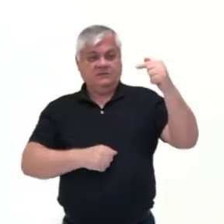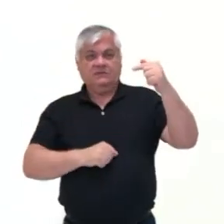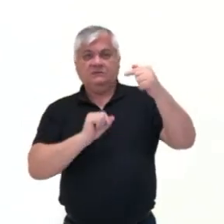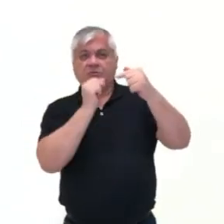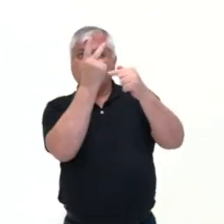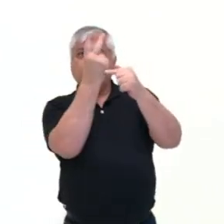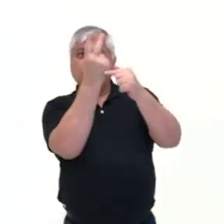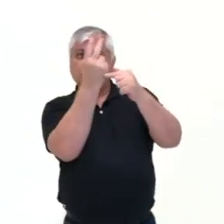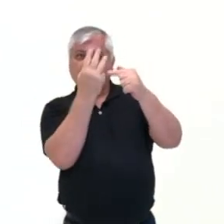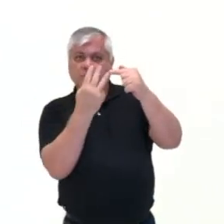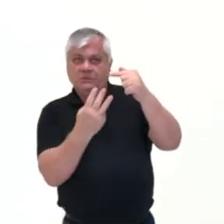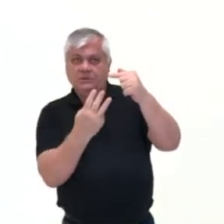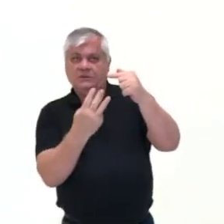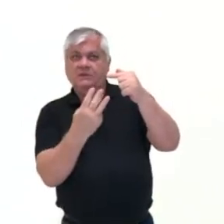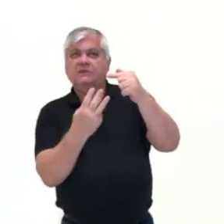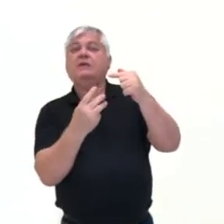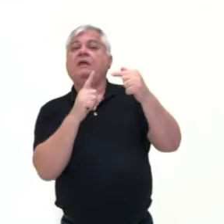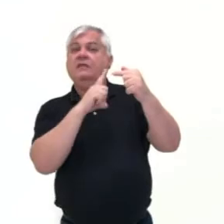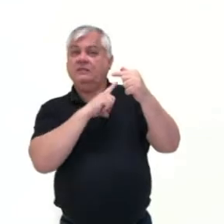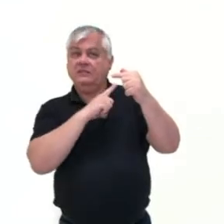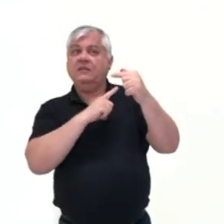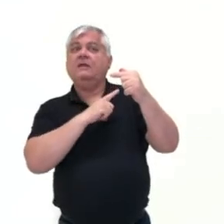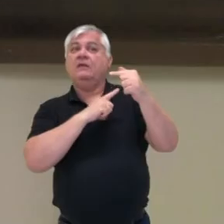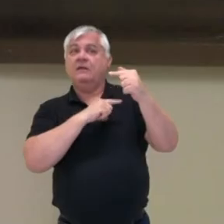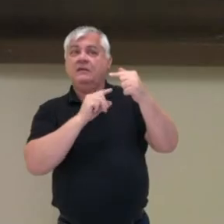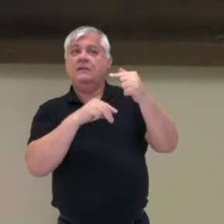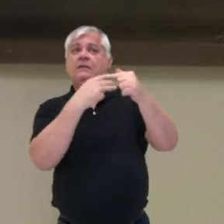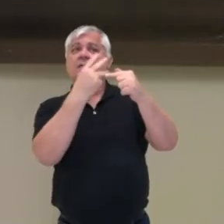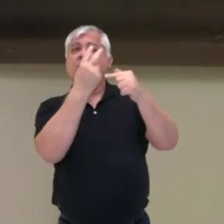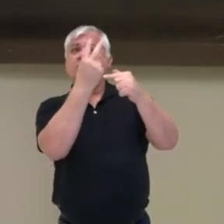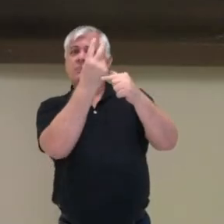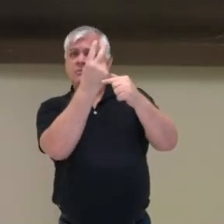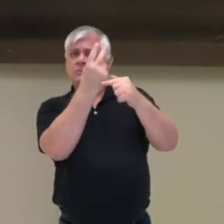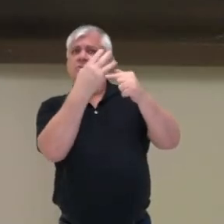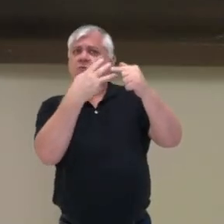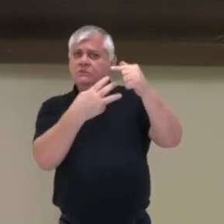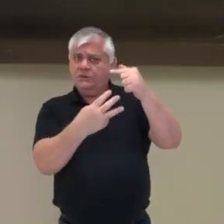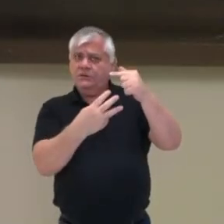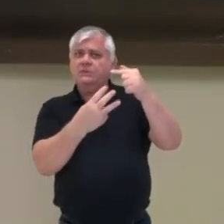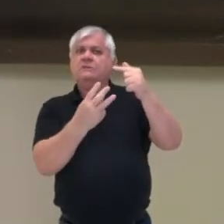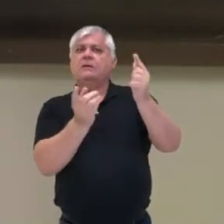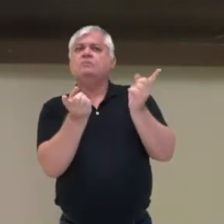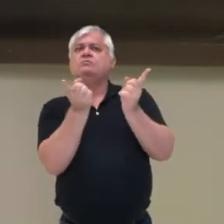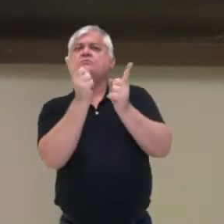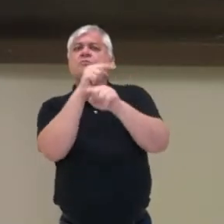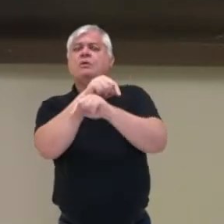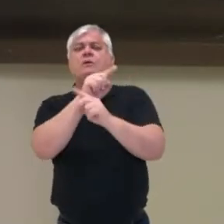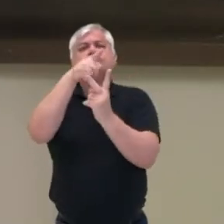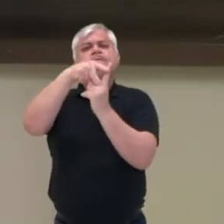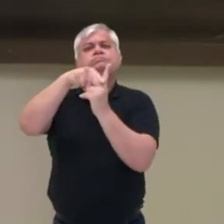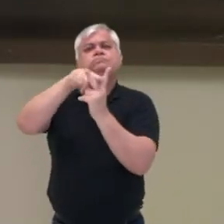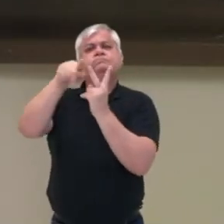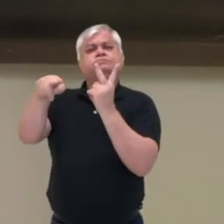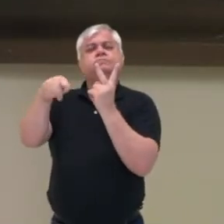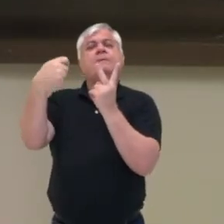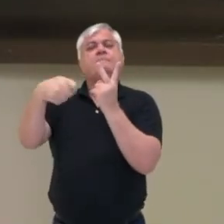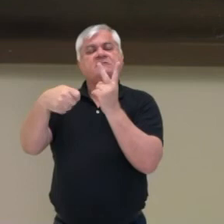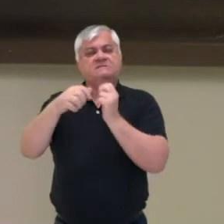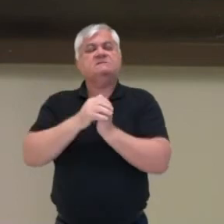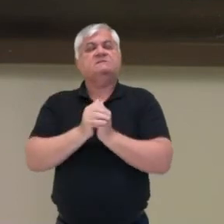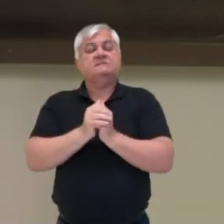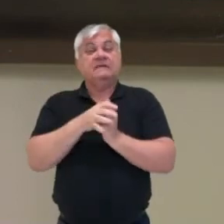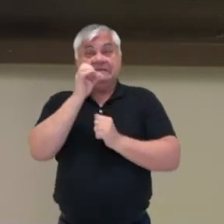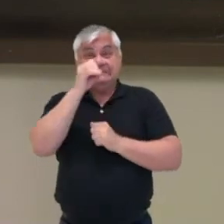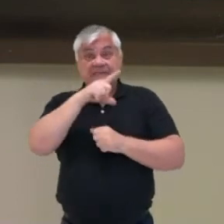nossa potência, nós temos um expoente fracionário. Então, aplicando a propriedade, já sei que se apareceu expoente